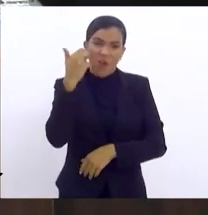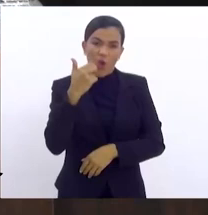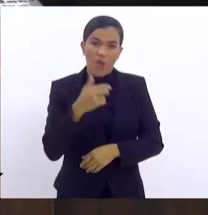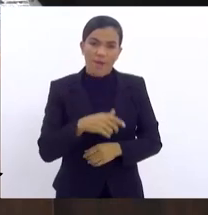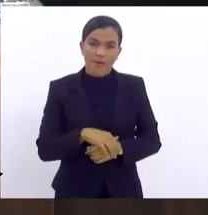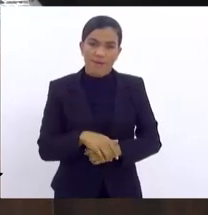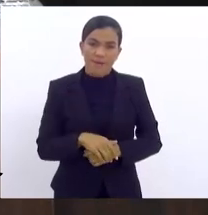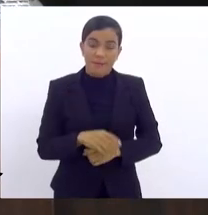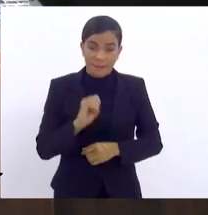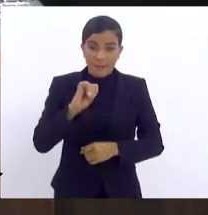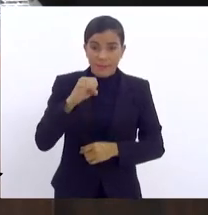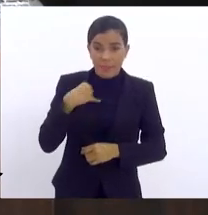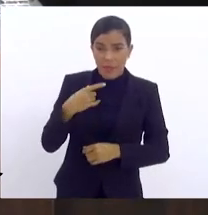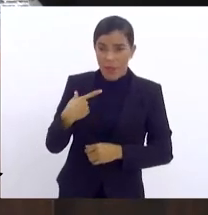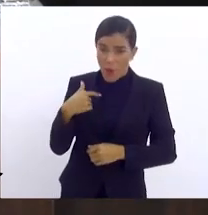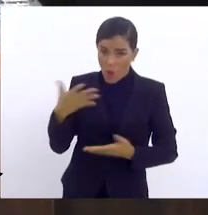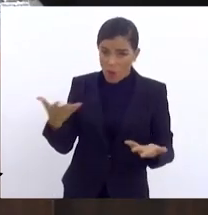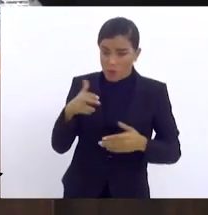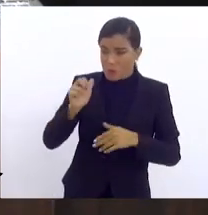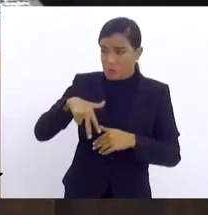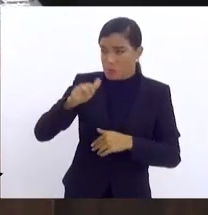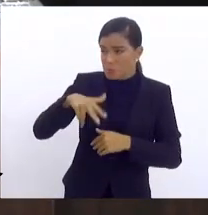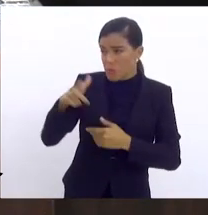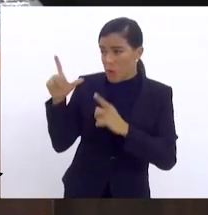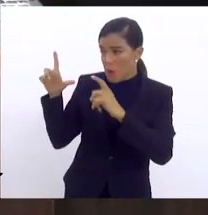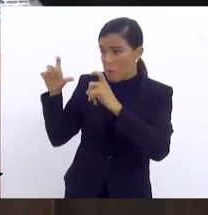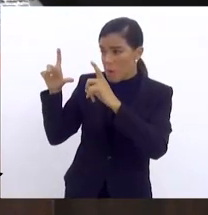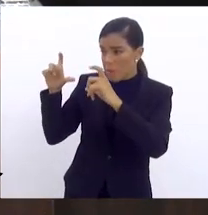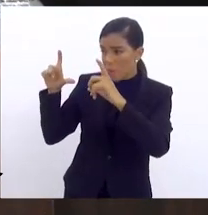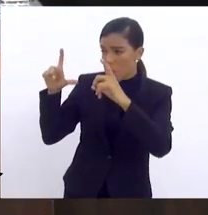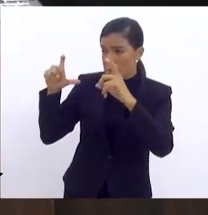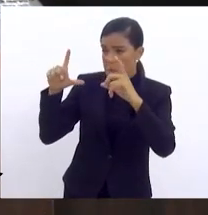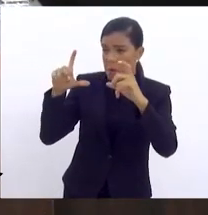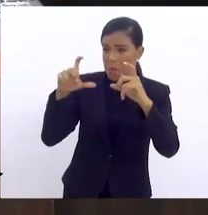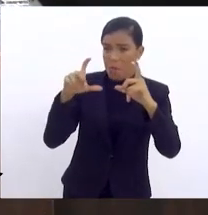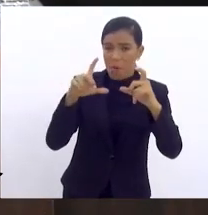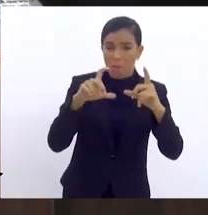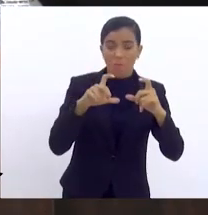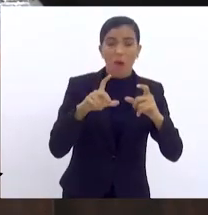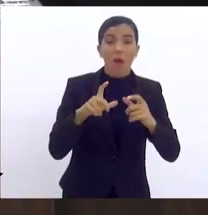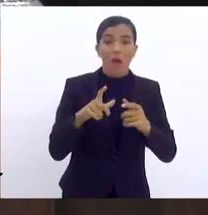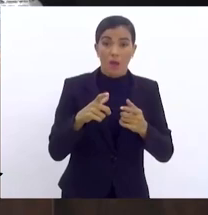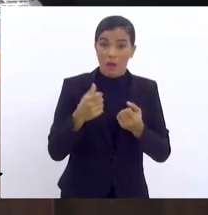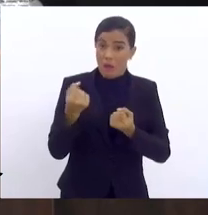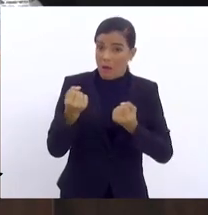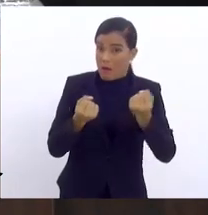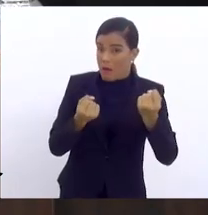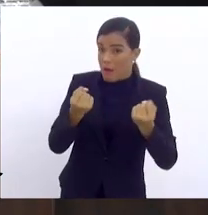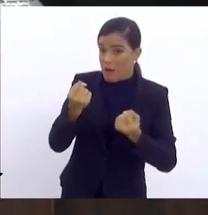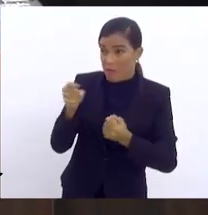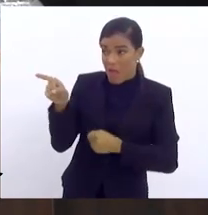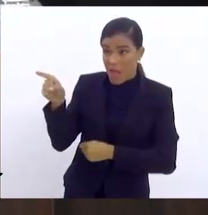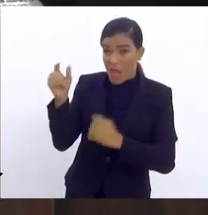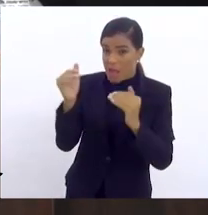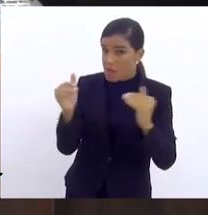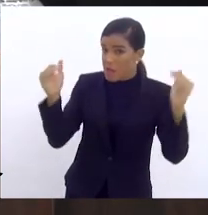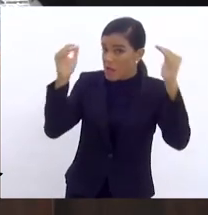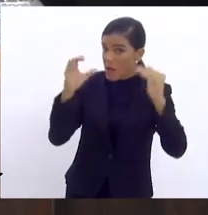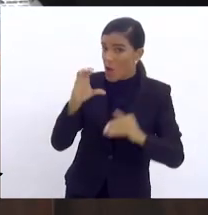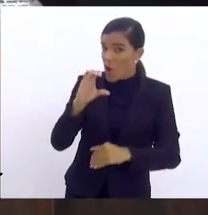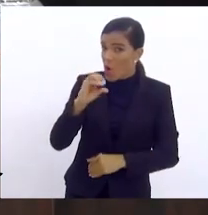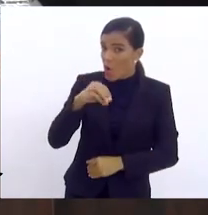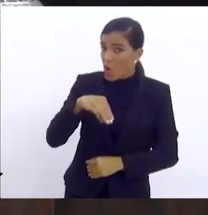se eu for sair hoje mostrar a realidade que as viaturas estão hoje como estão Coronel Henrique como comandante da Polícia Militar